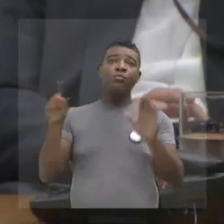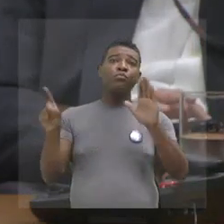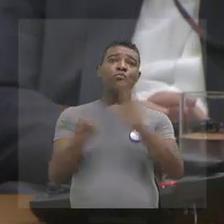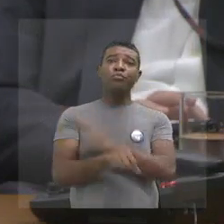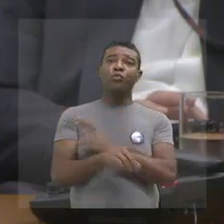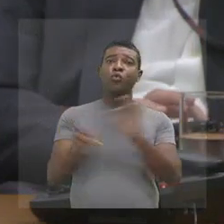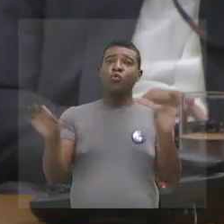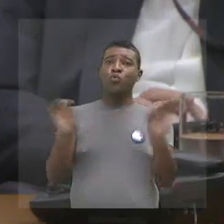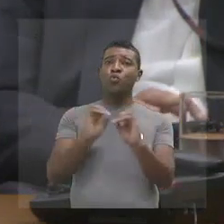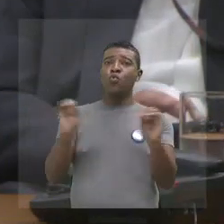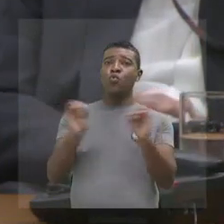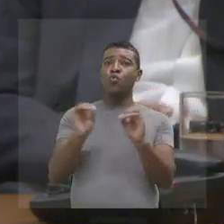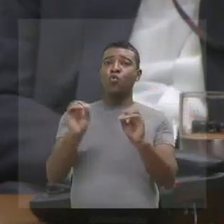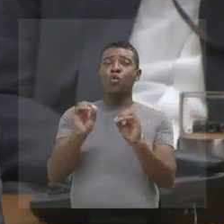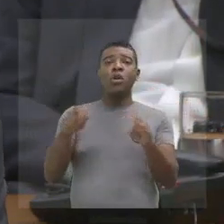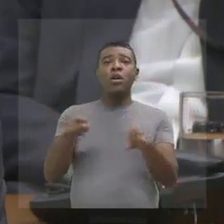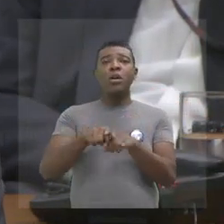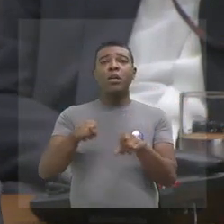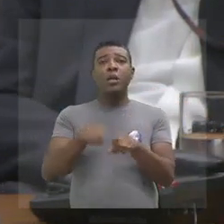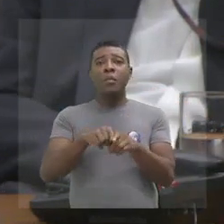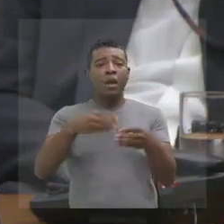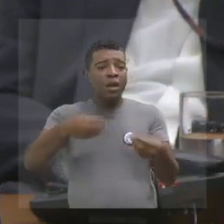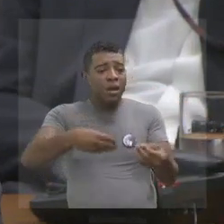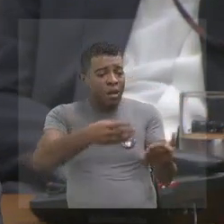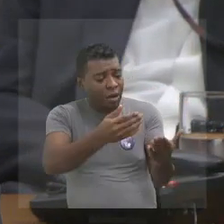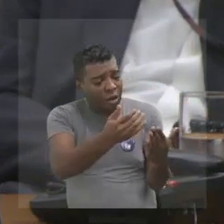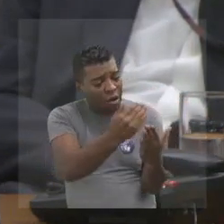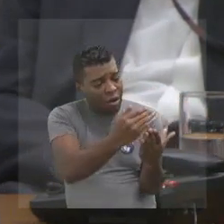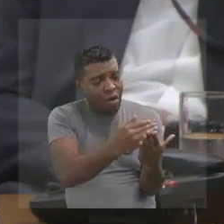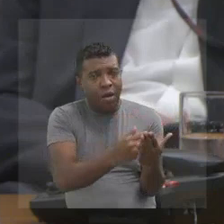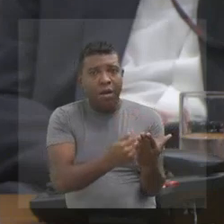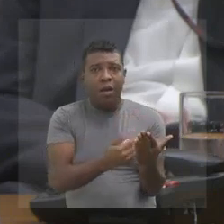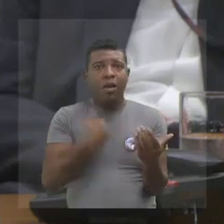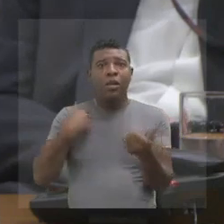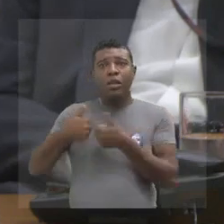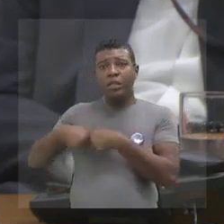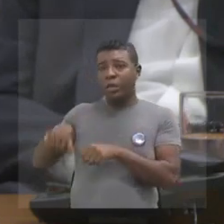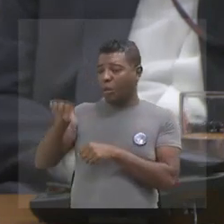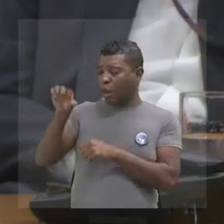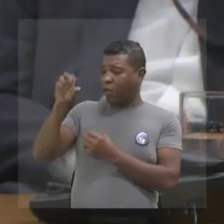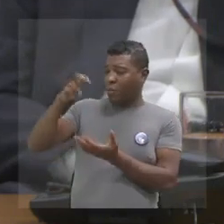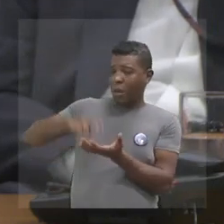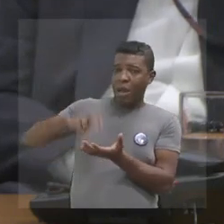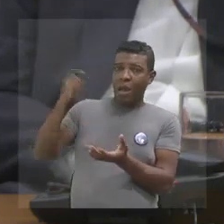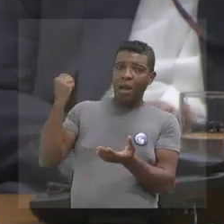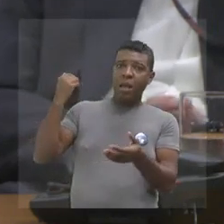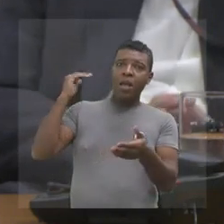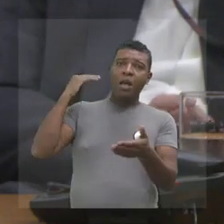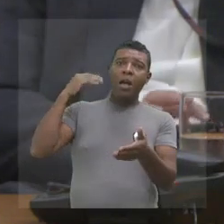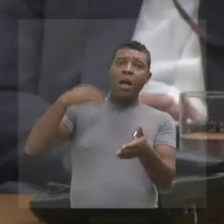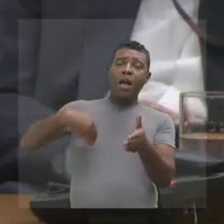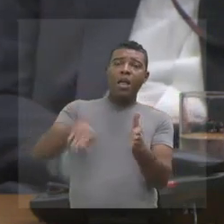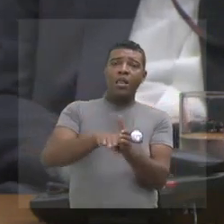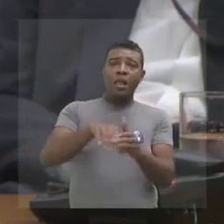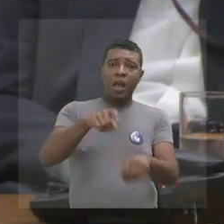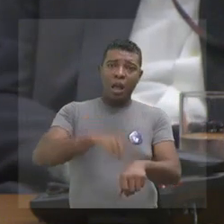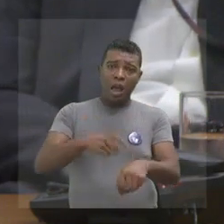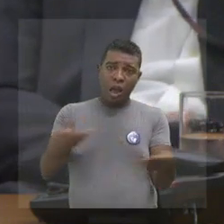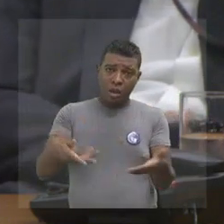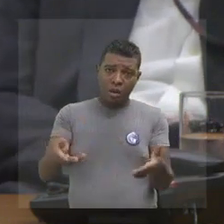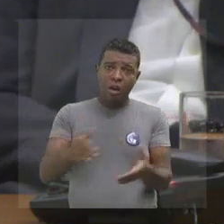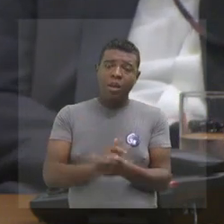e encaminhamento para secretária nós estamos aqui desde às 9 horas da manhã é a secretária